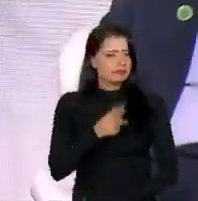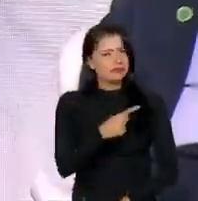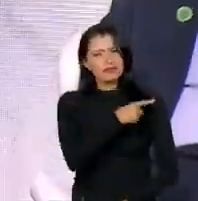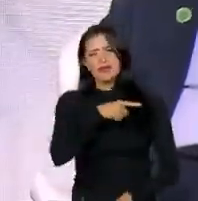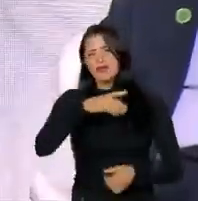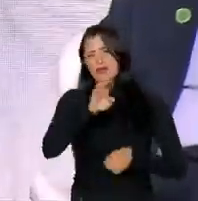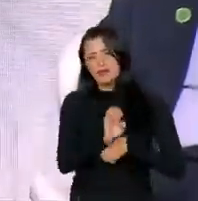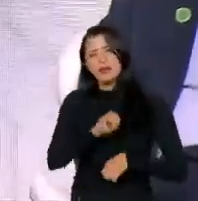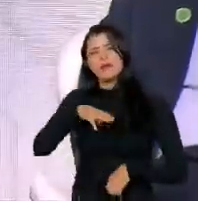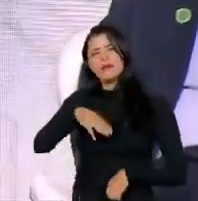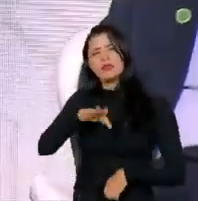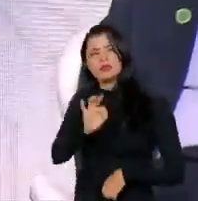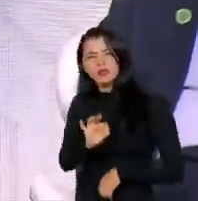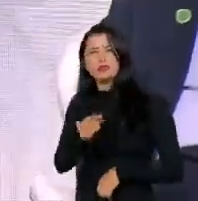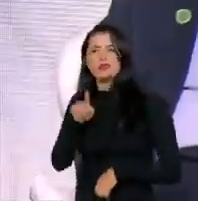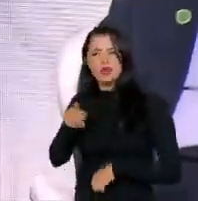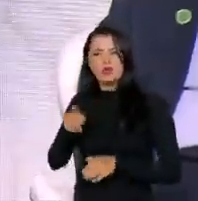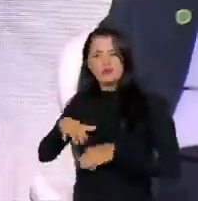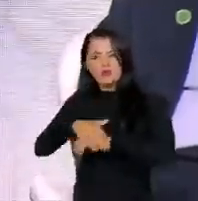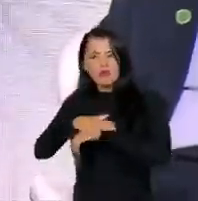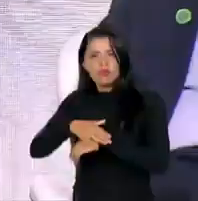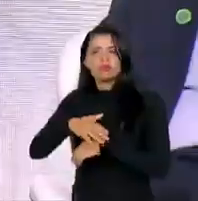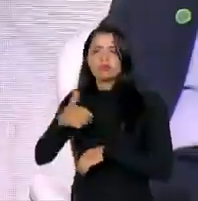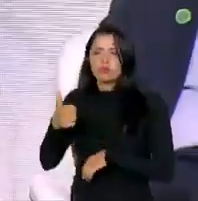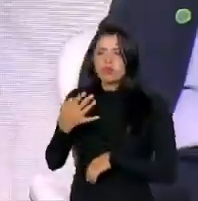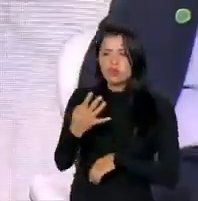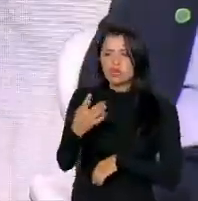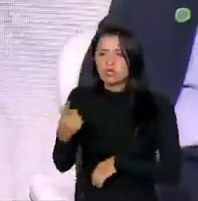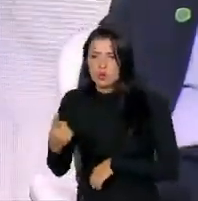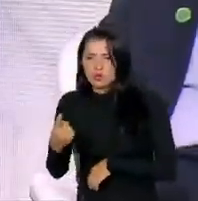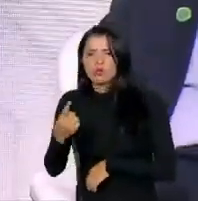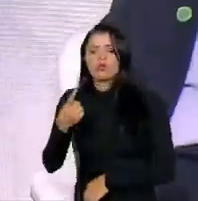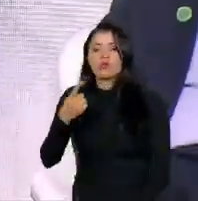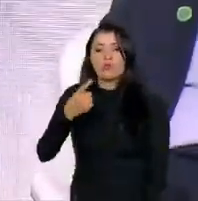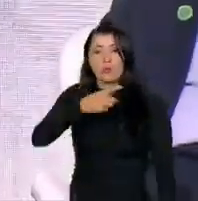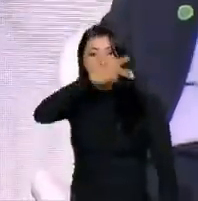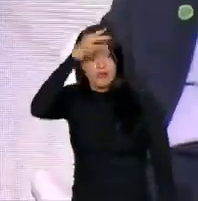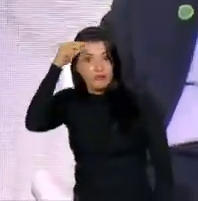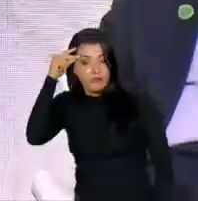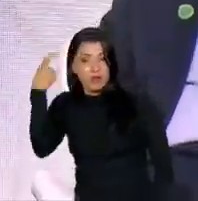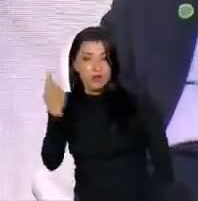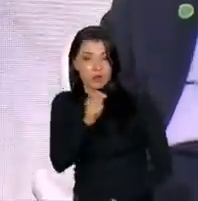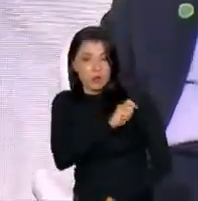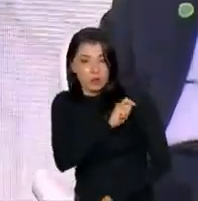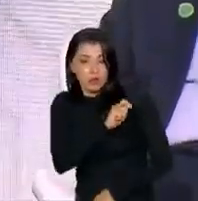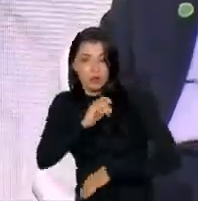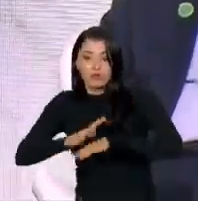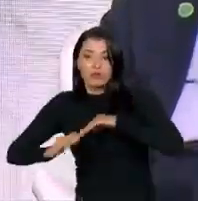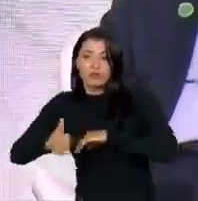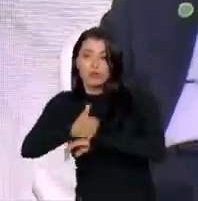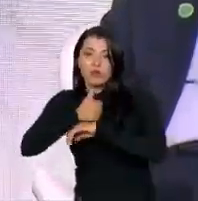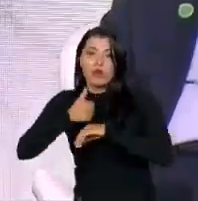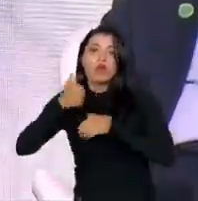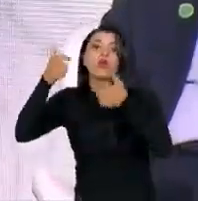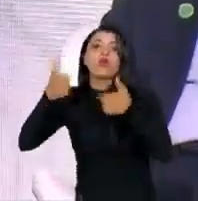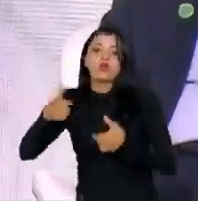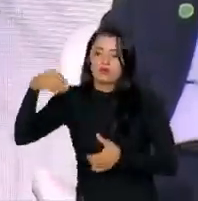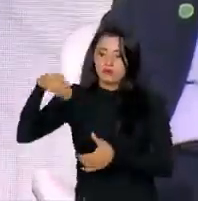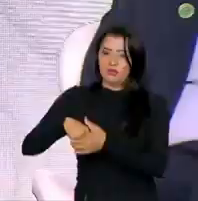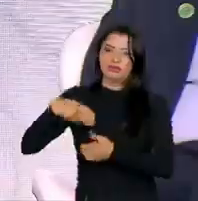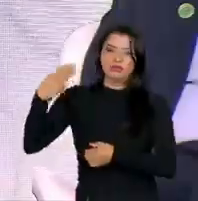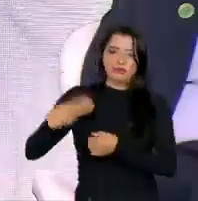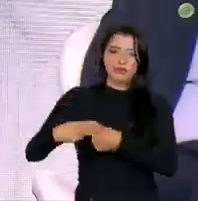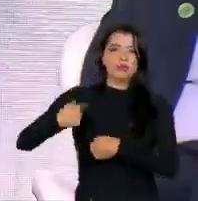Mato Grosso, para os 141 prefeitos. A política, o aluno, o profissional da educação, ele está no município. Então, a gente tem que induzir